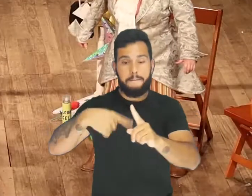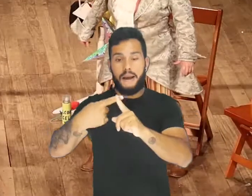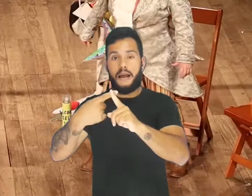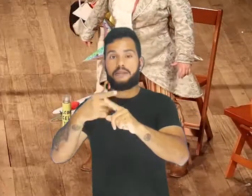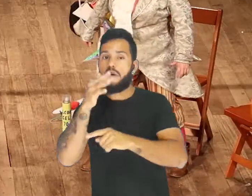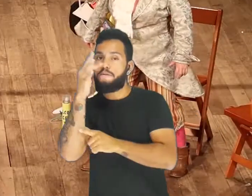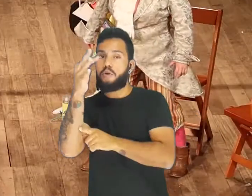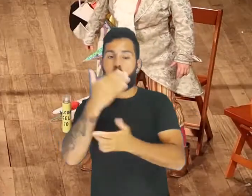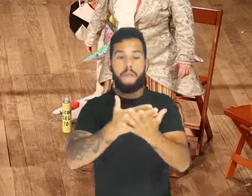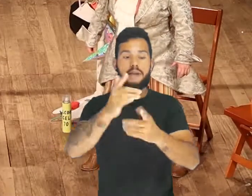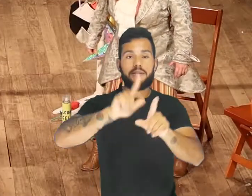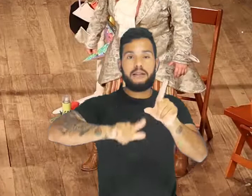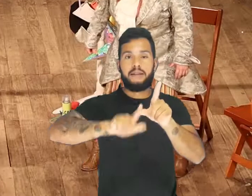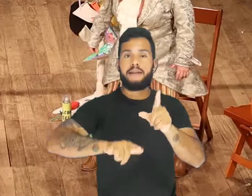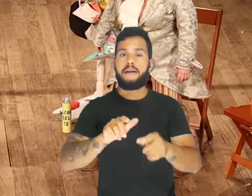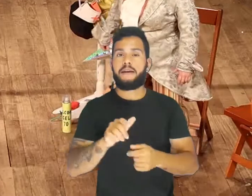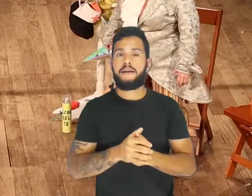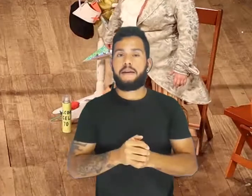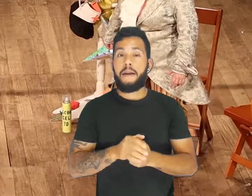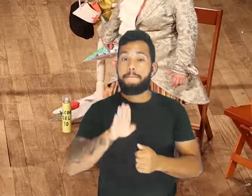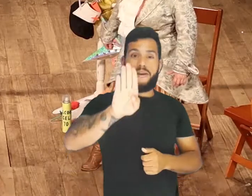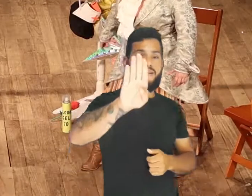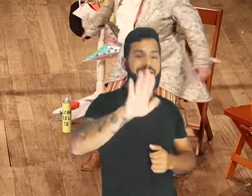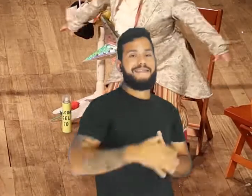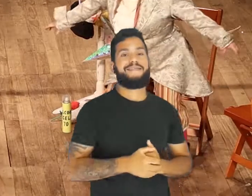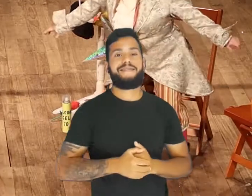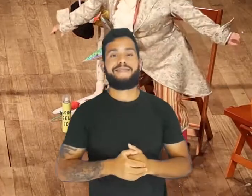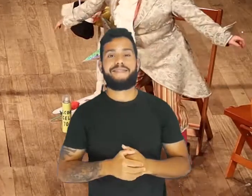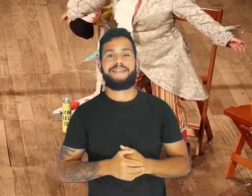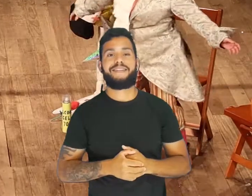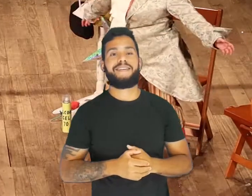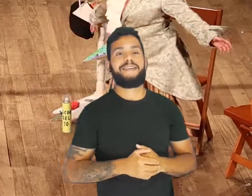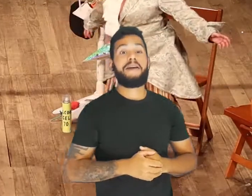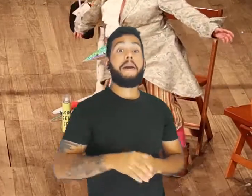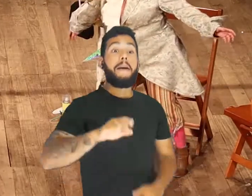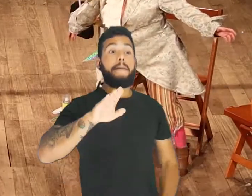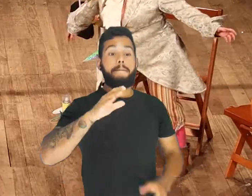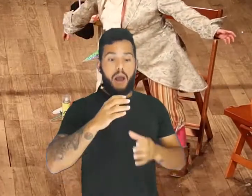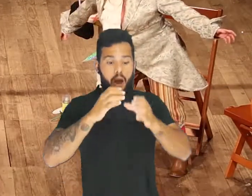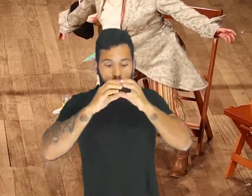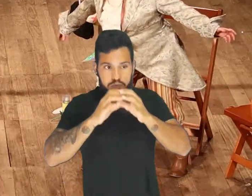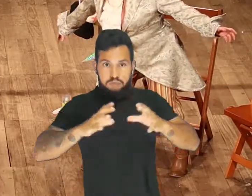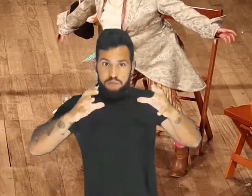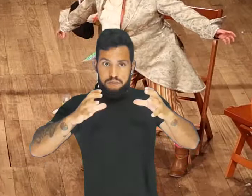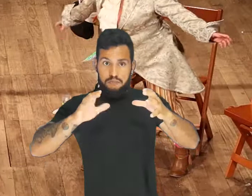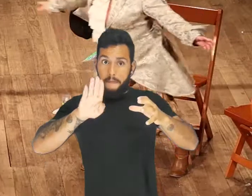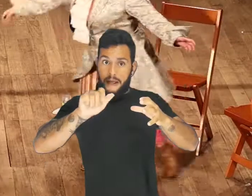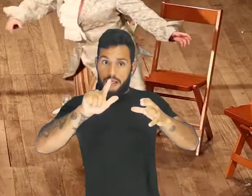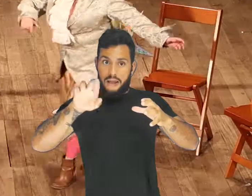Objeto e uma flor com a letra